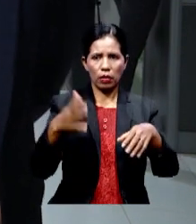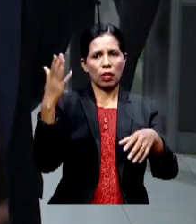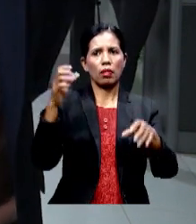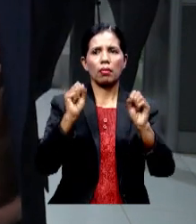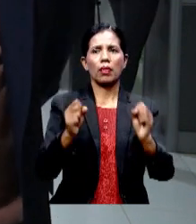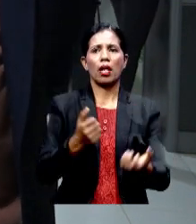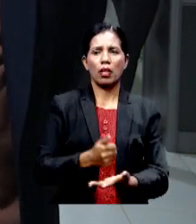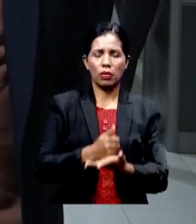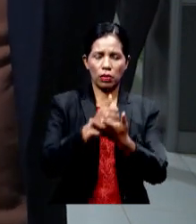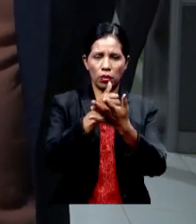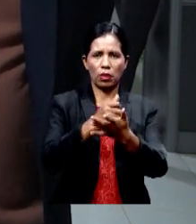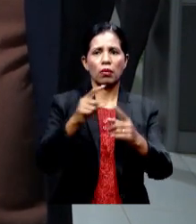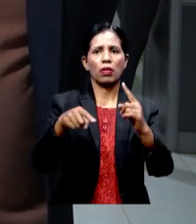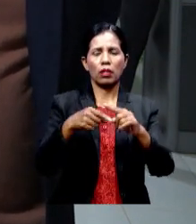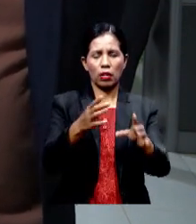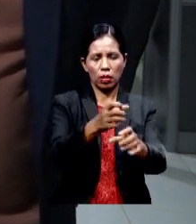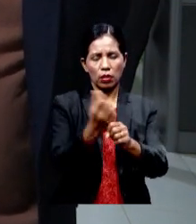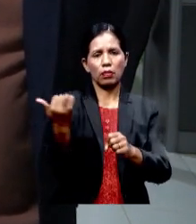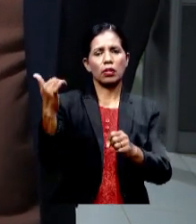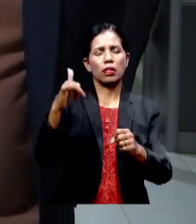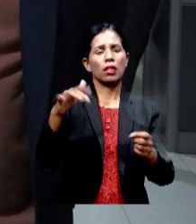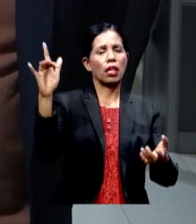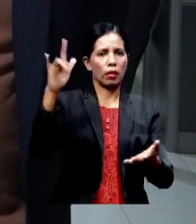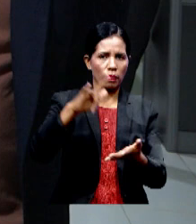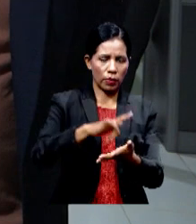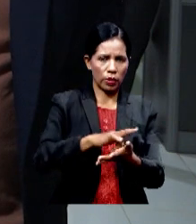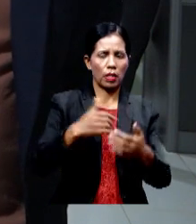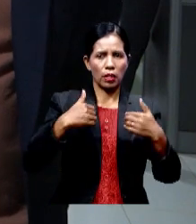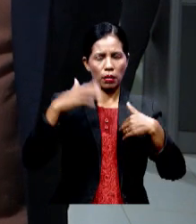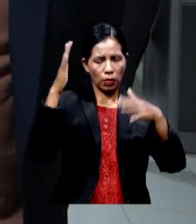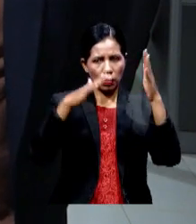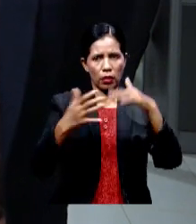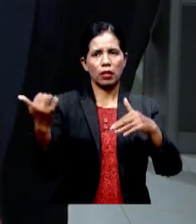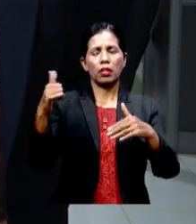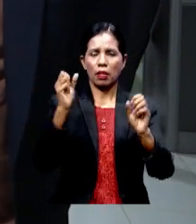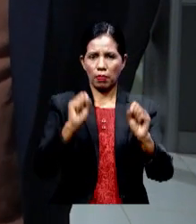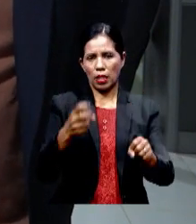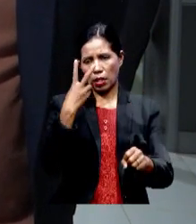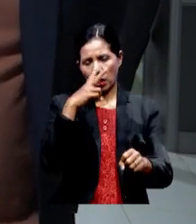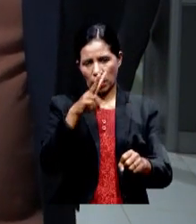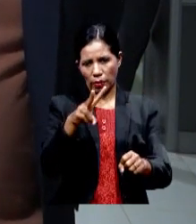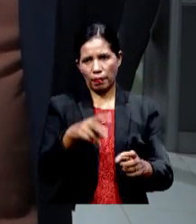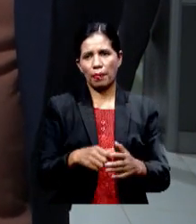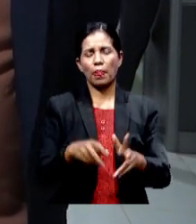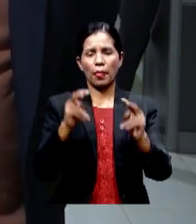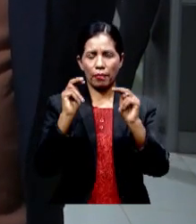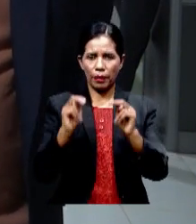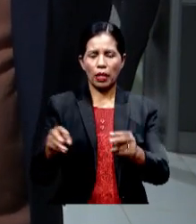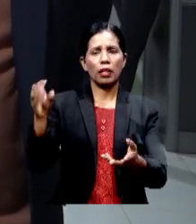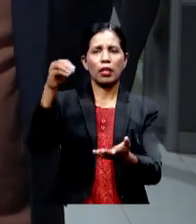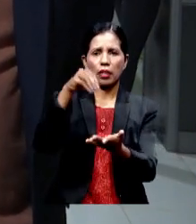bele tau matam ba hira ba simo sira aeroporto depois seja problema ruma em aeroporto sira bele haré. Tem que